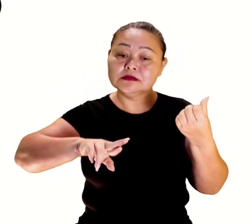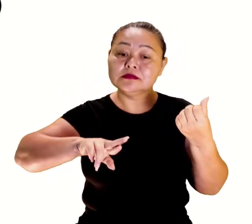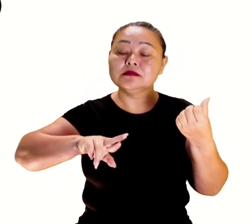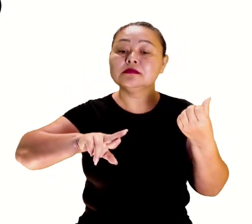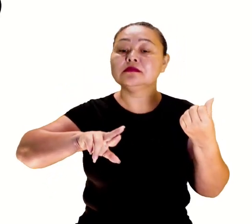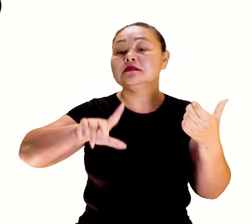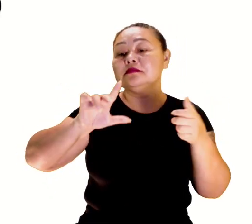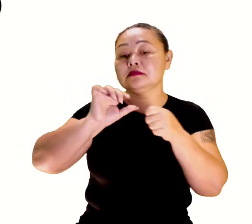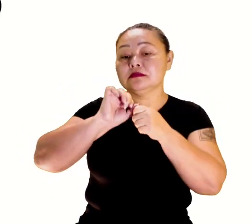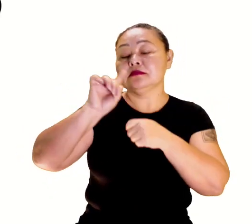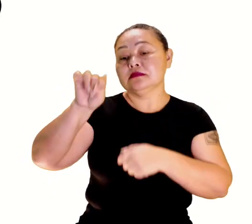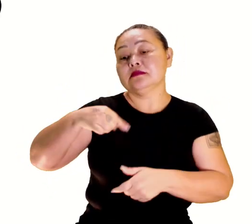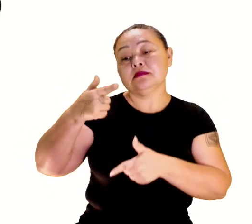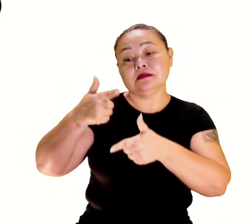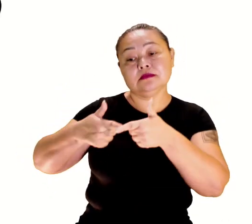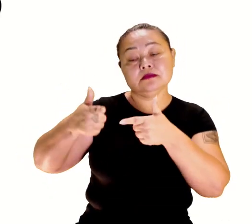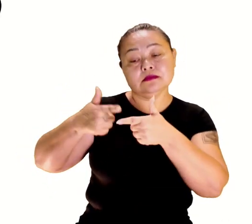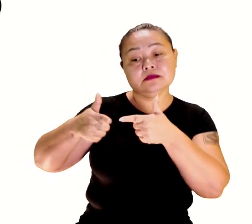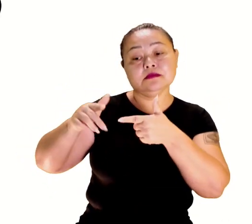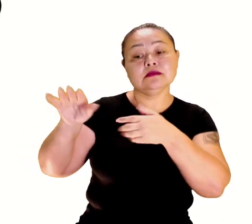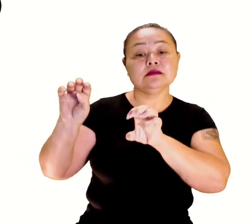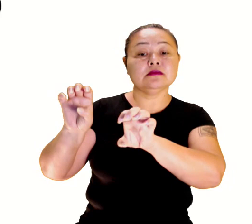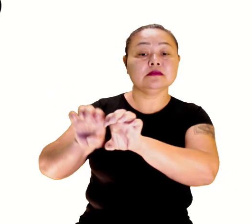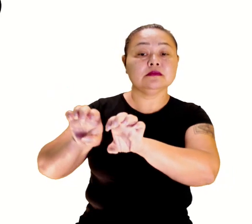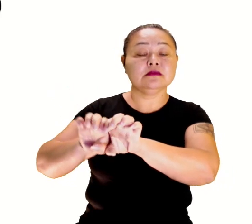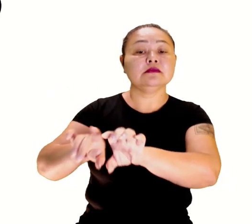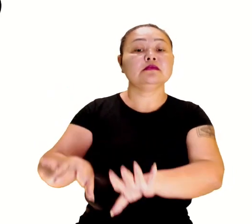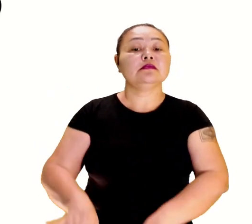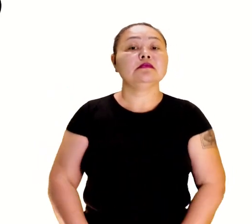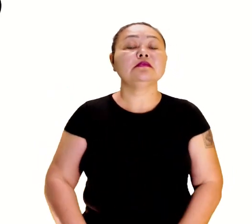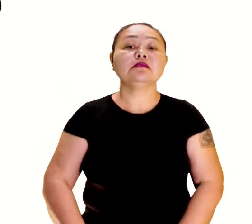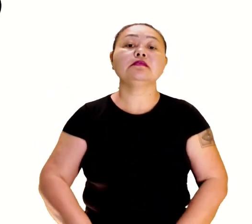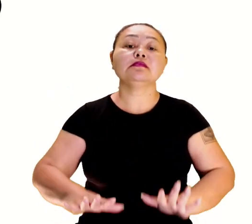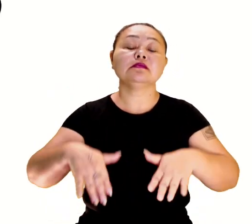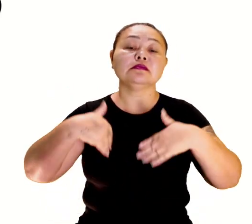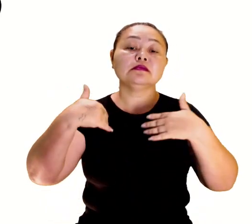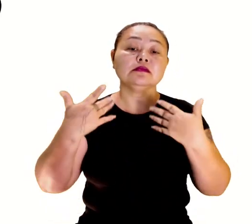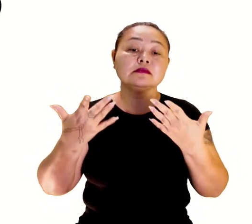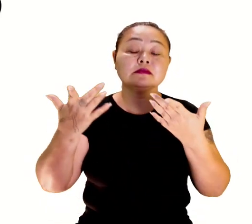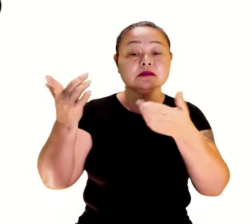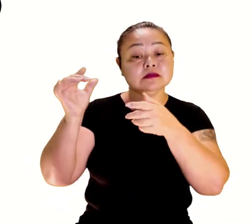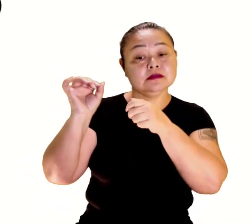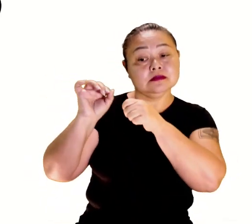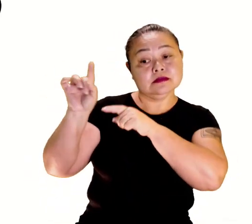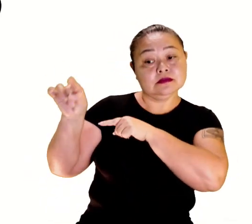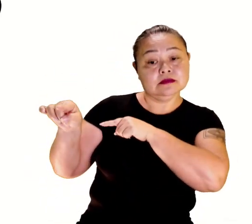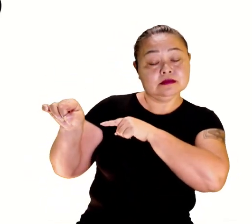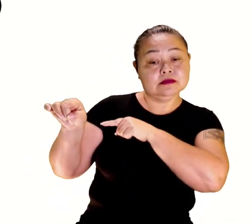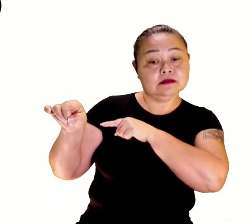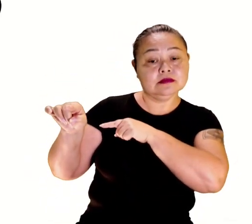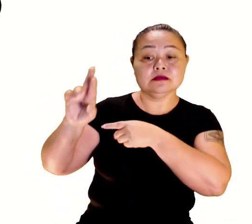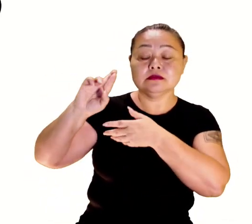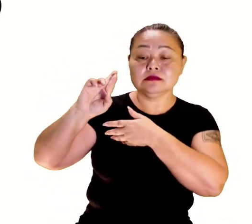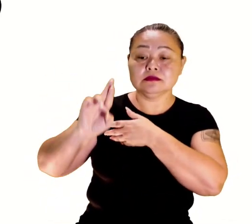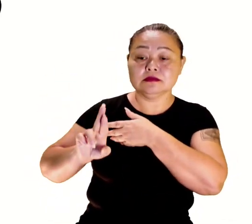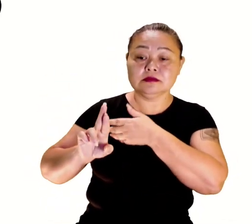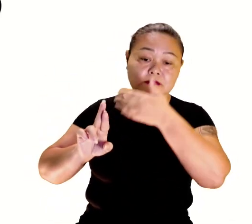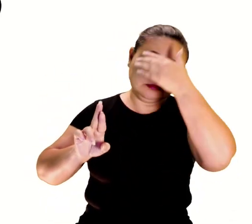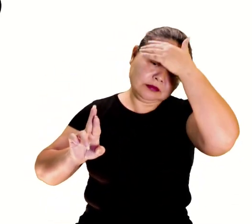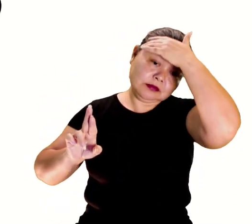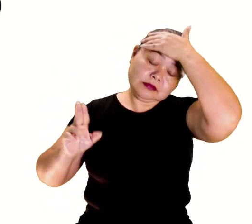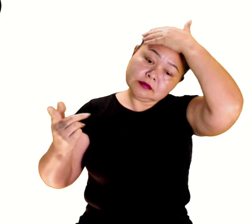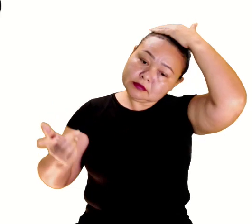raiz do nosso problema aí, da nossa equação. Tá? Quando a gente faz isso, a gente chega numa solução, uma